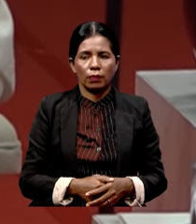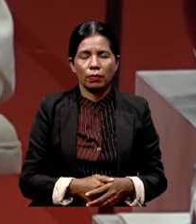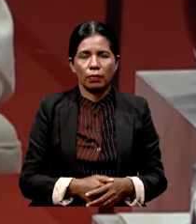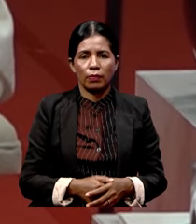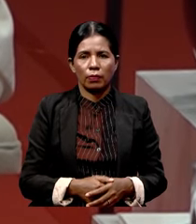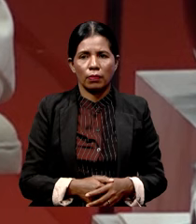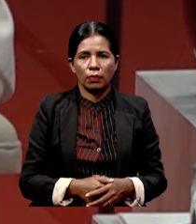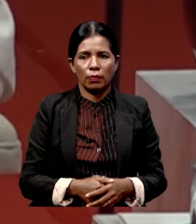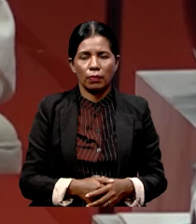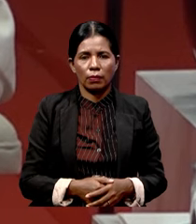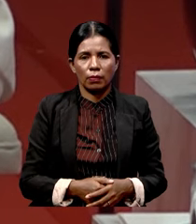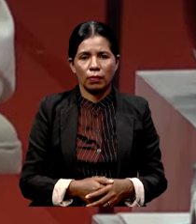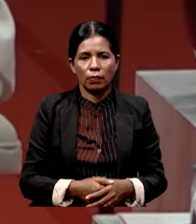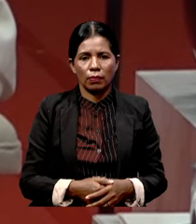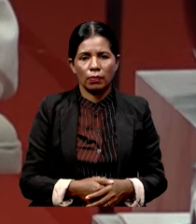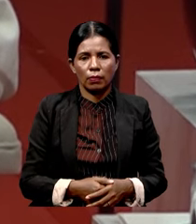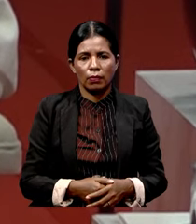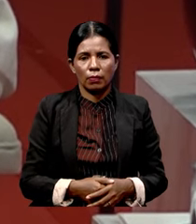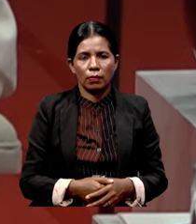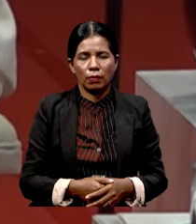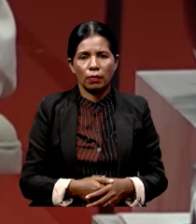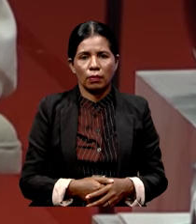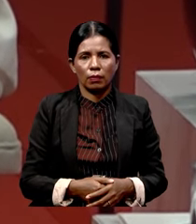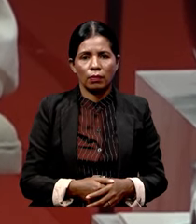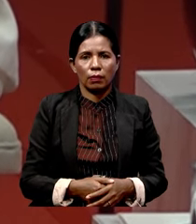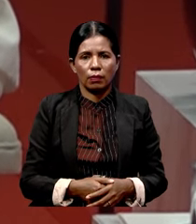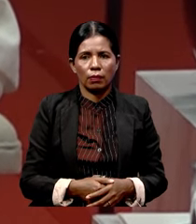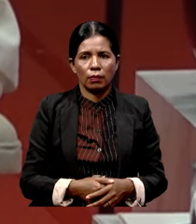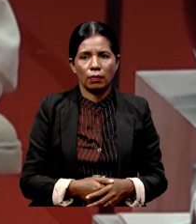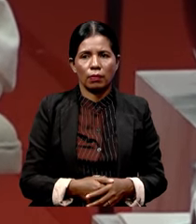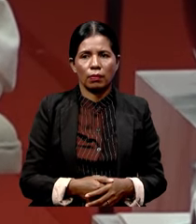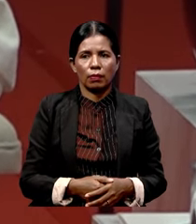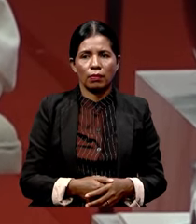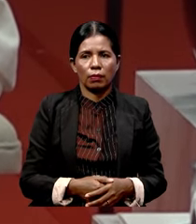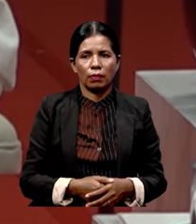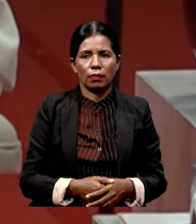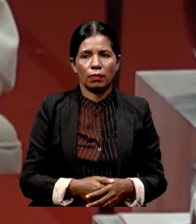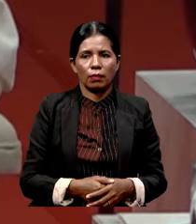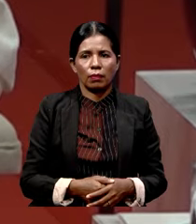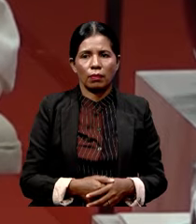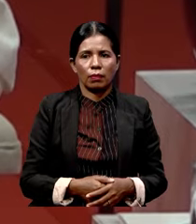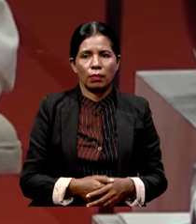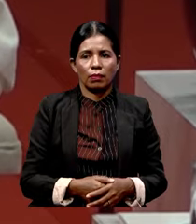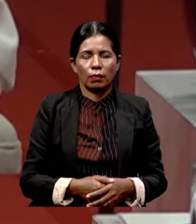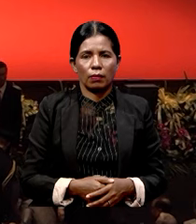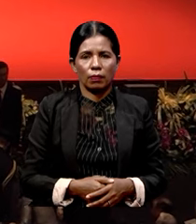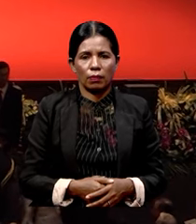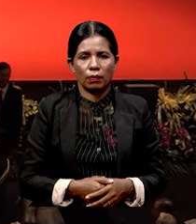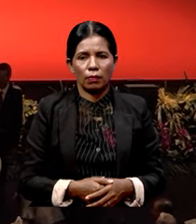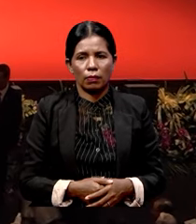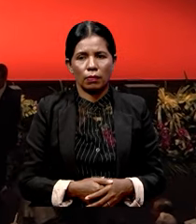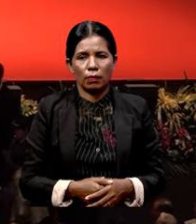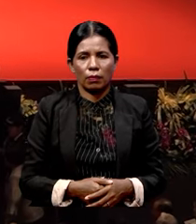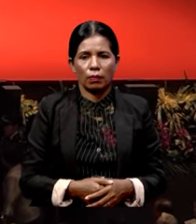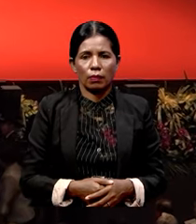e forma alla vita ed insegnare ai giovani a formare relazioni solide,